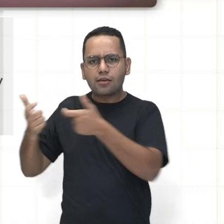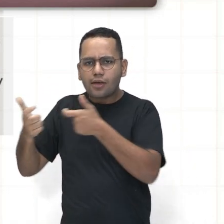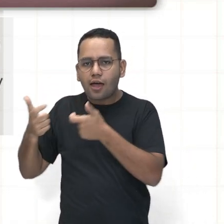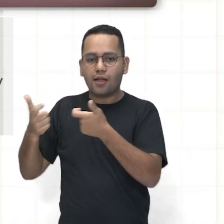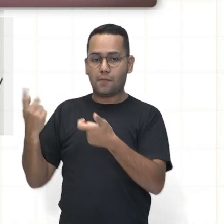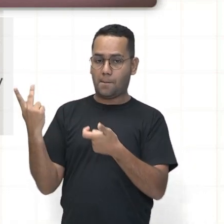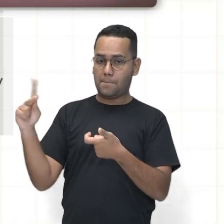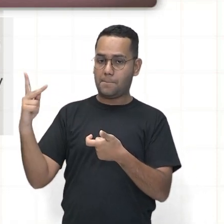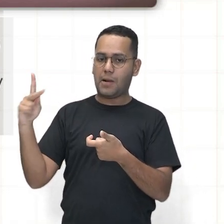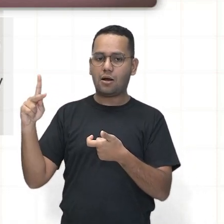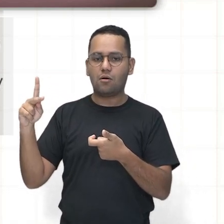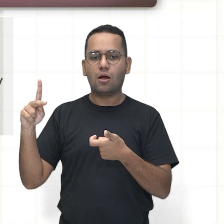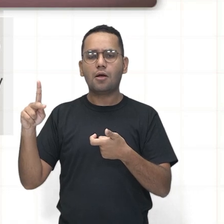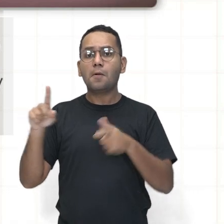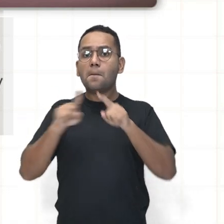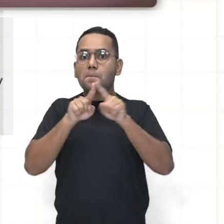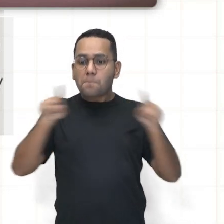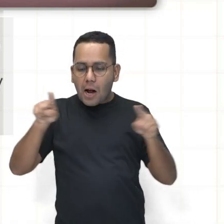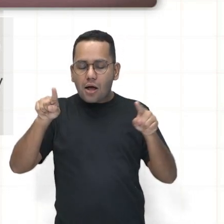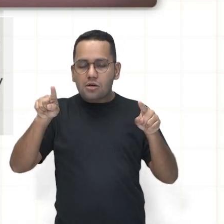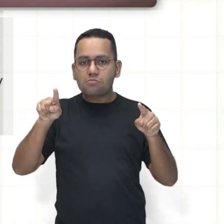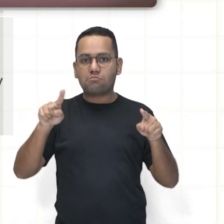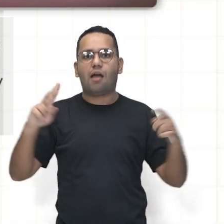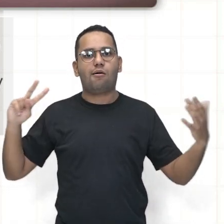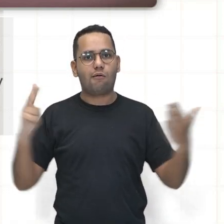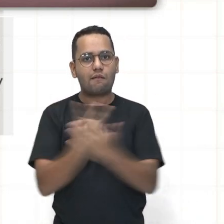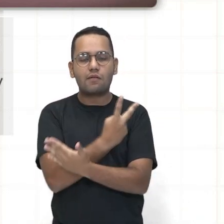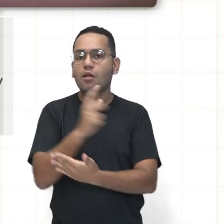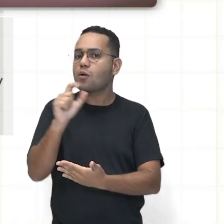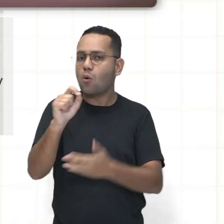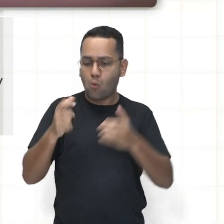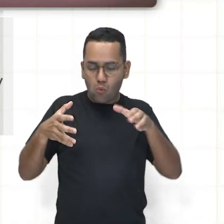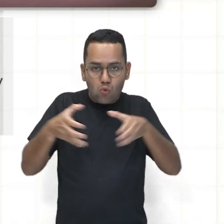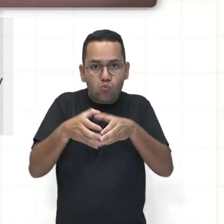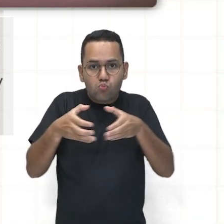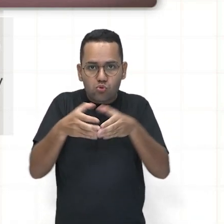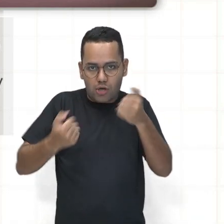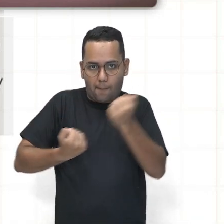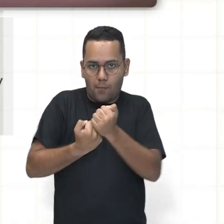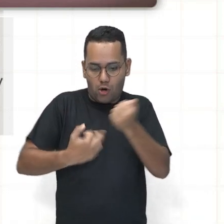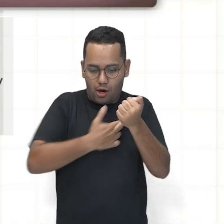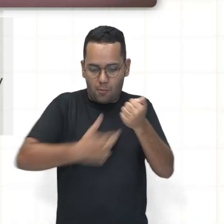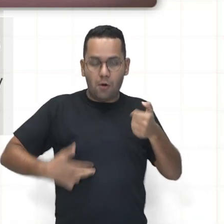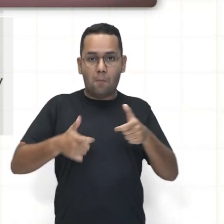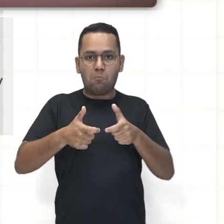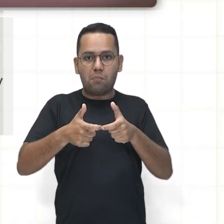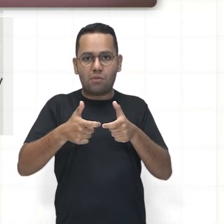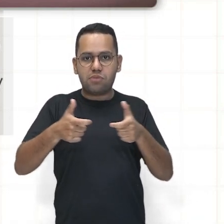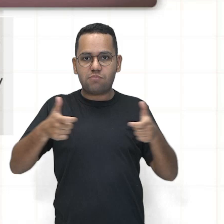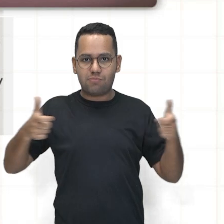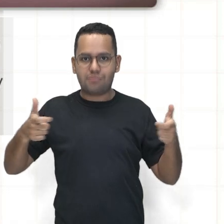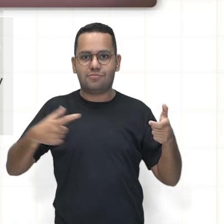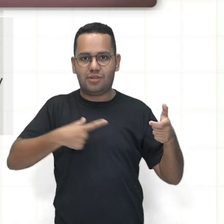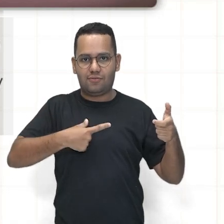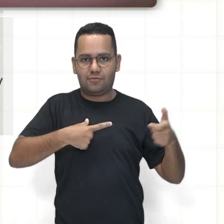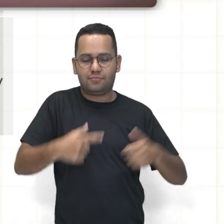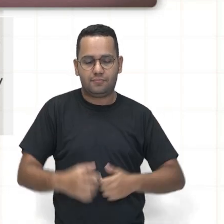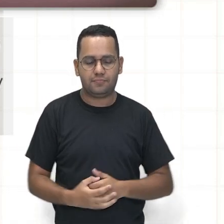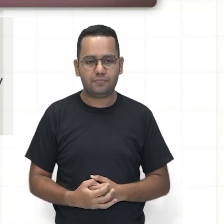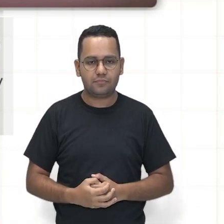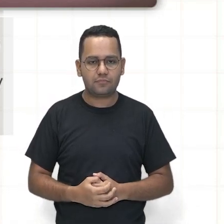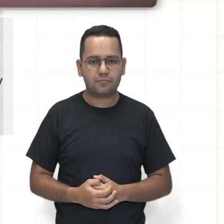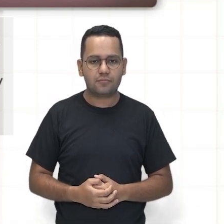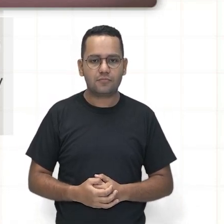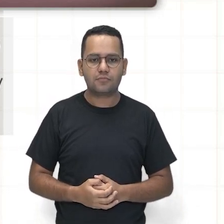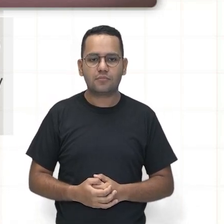movimento republicano. Então, observem que, dentre as crises, vamos observar uma guerra, que